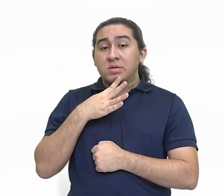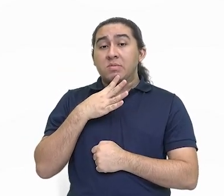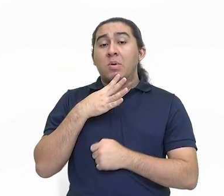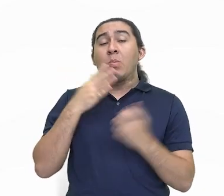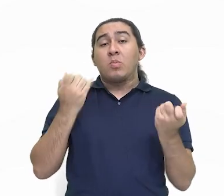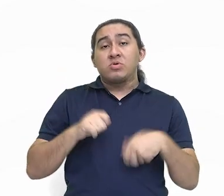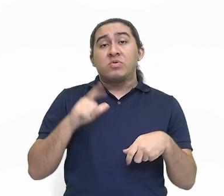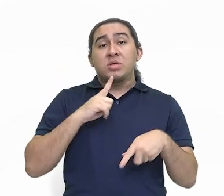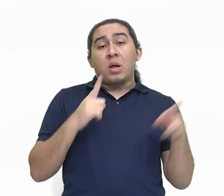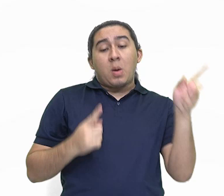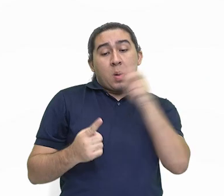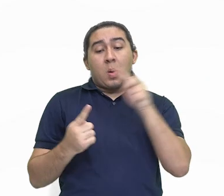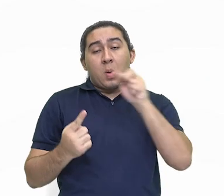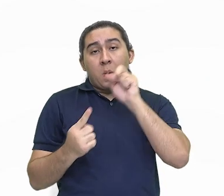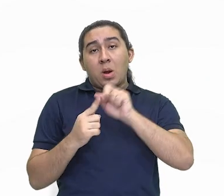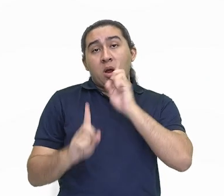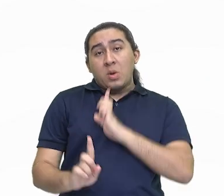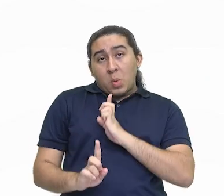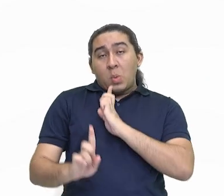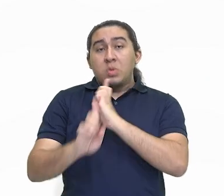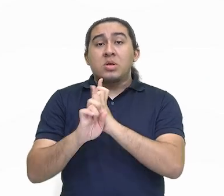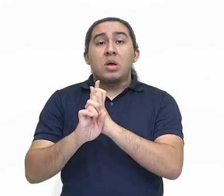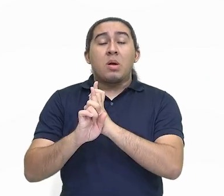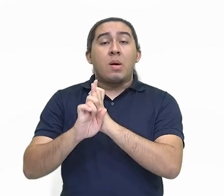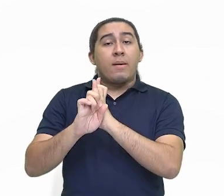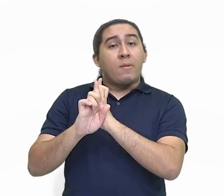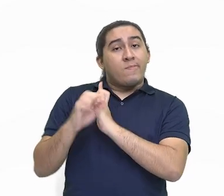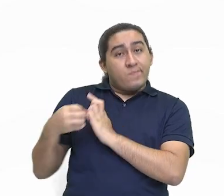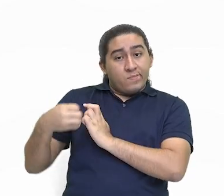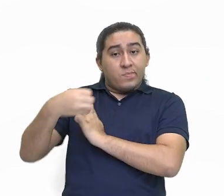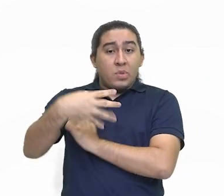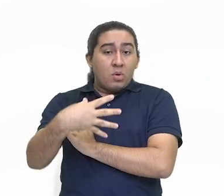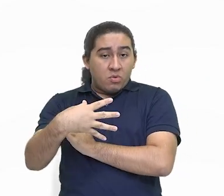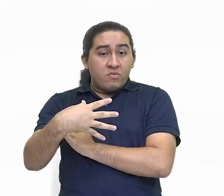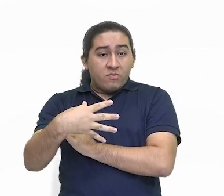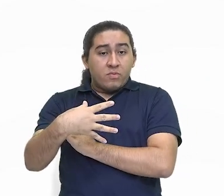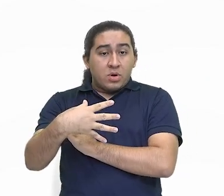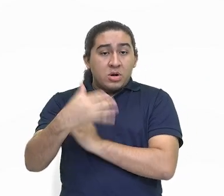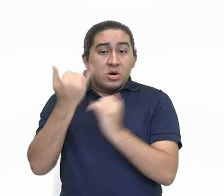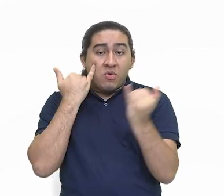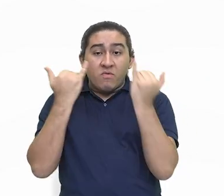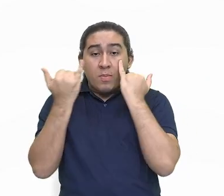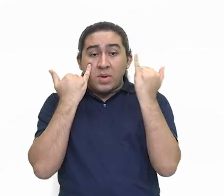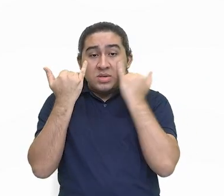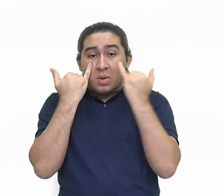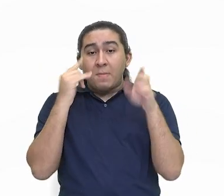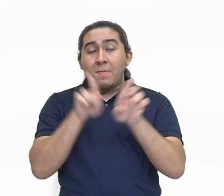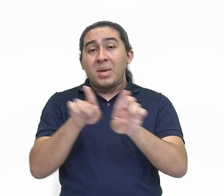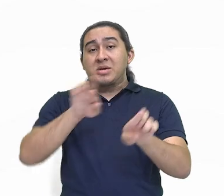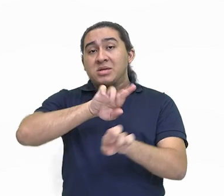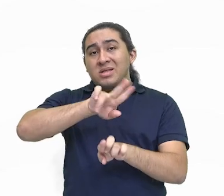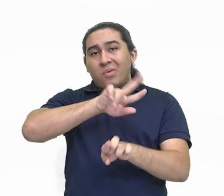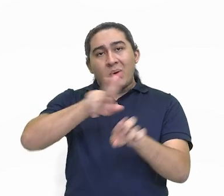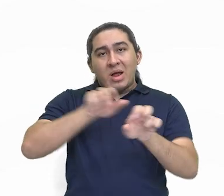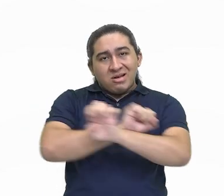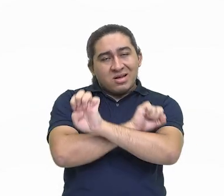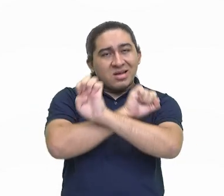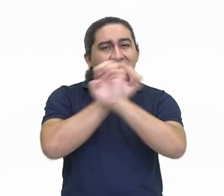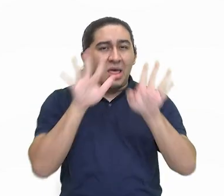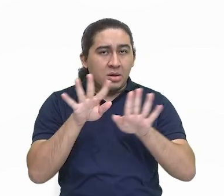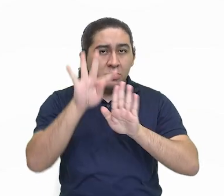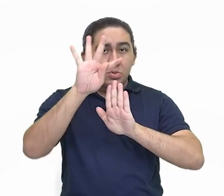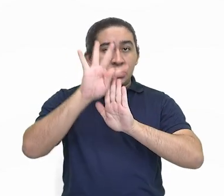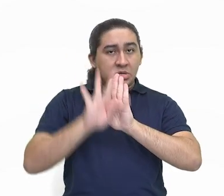conhecidas, a fim de se chegar a informações novas, que não estejam explicitamente marcadas